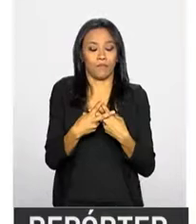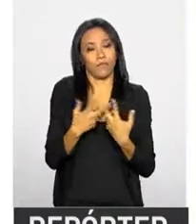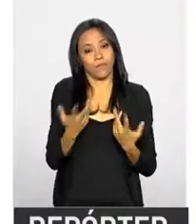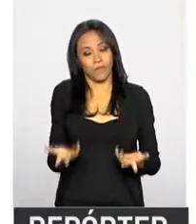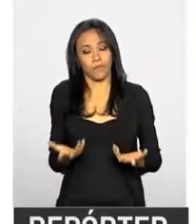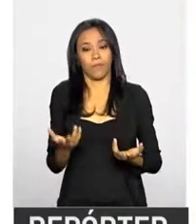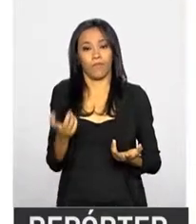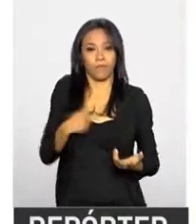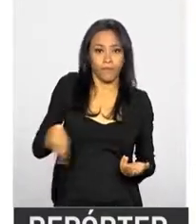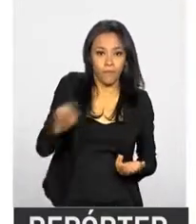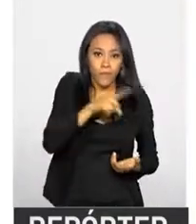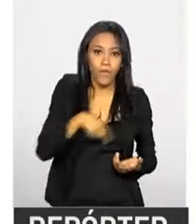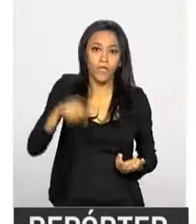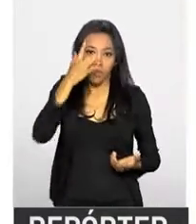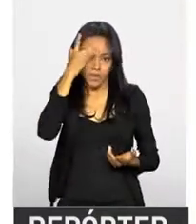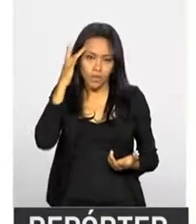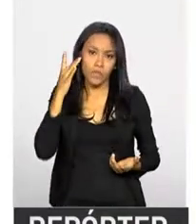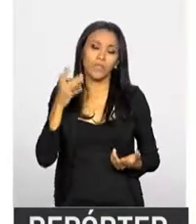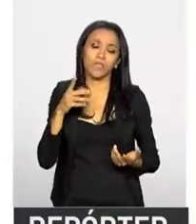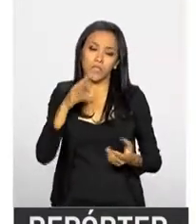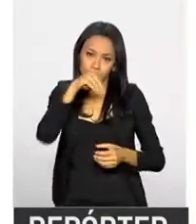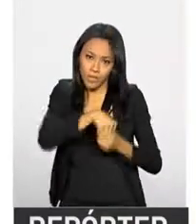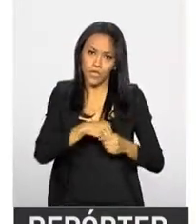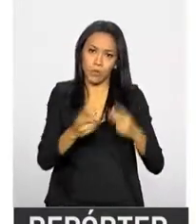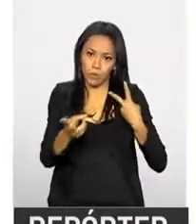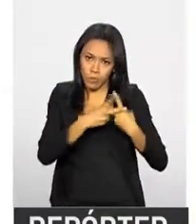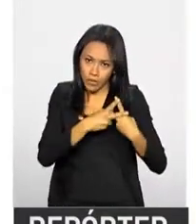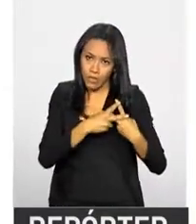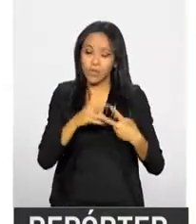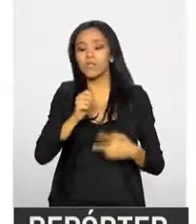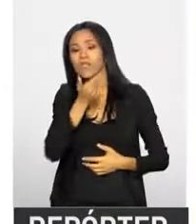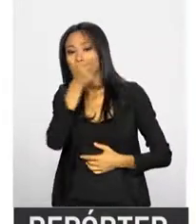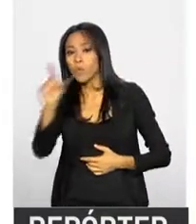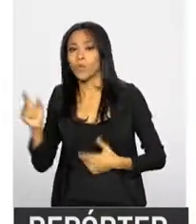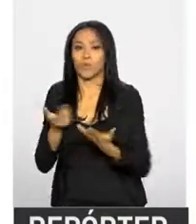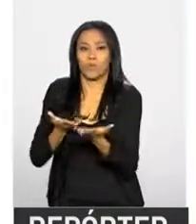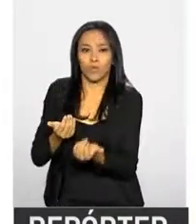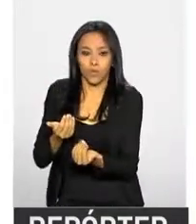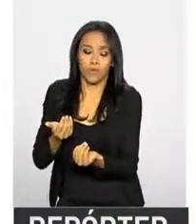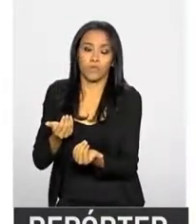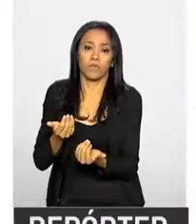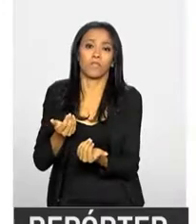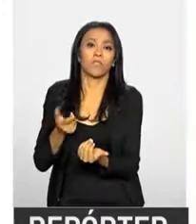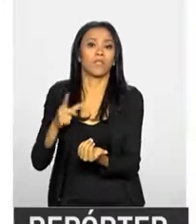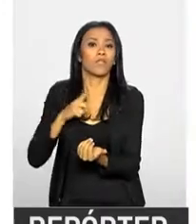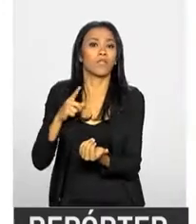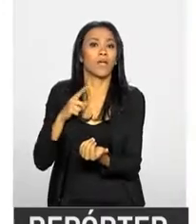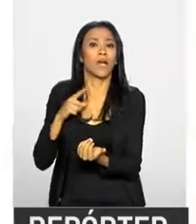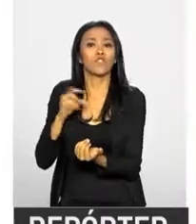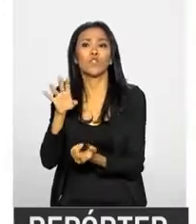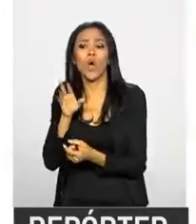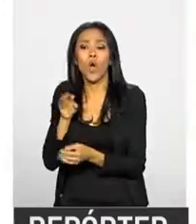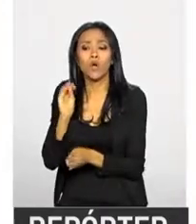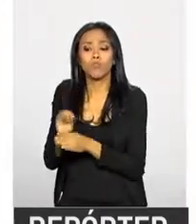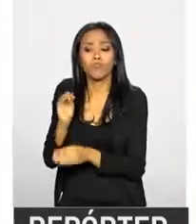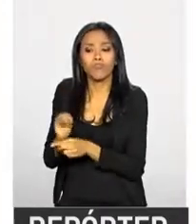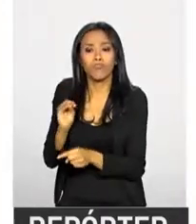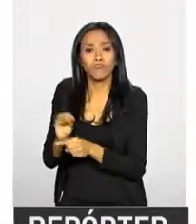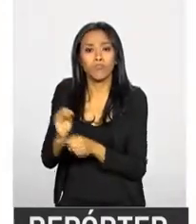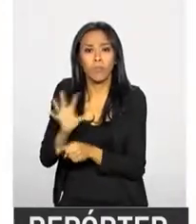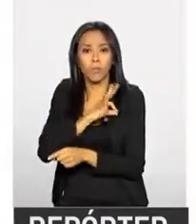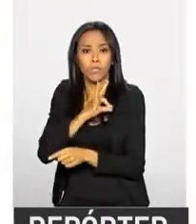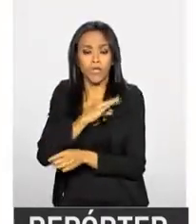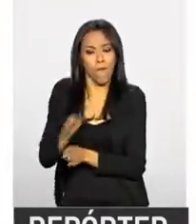pessoas que estão em regime prisional com aqueles jovens né que estão em medida socioeducativa e nem como